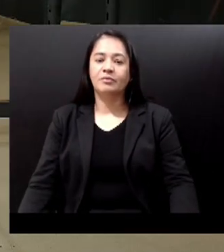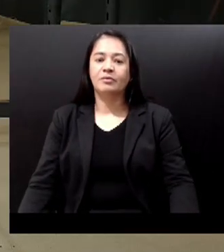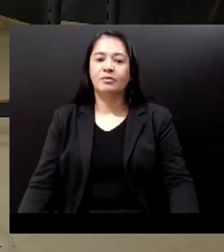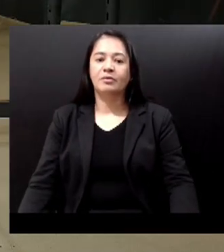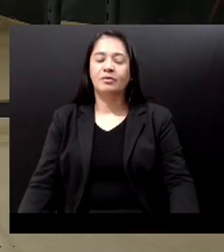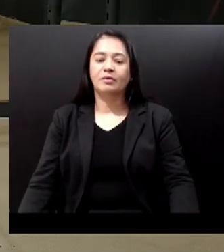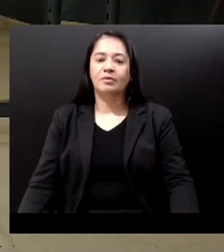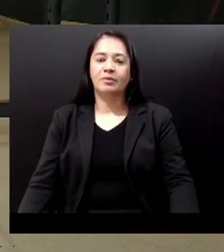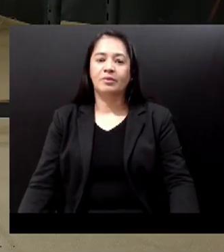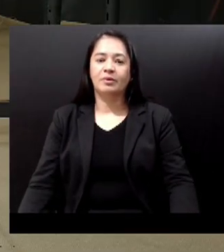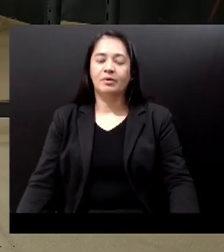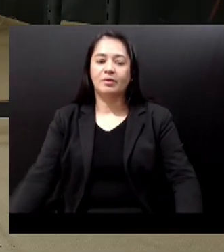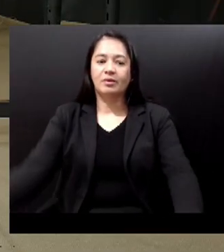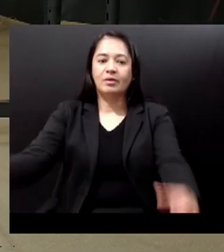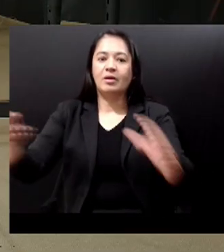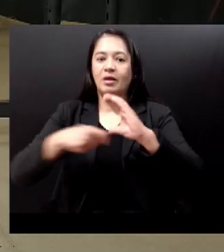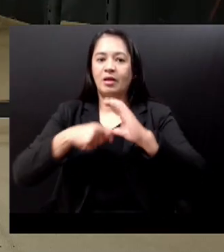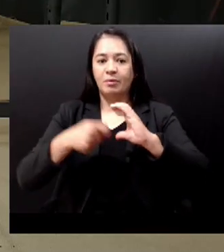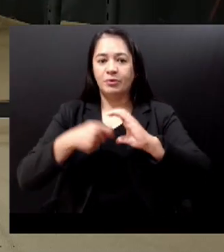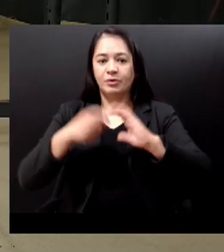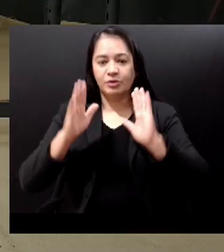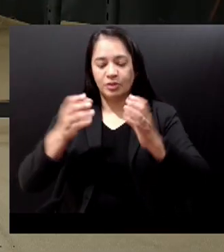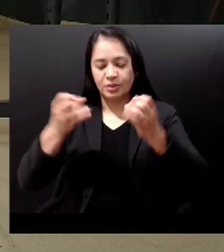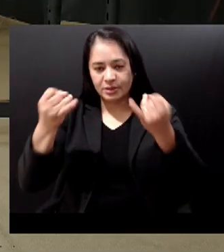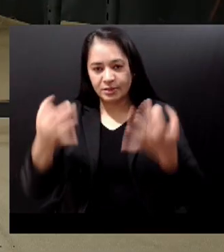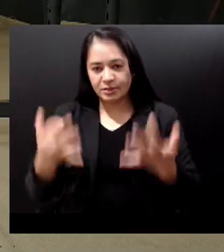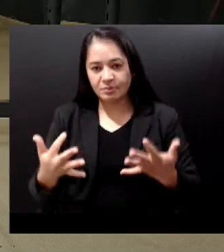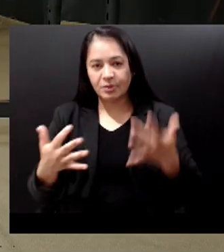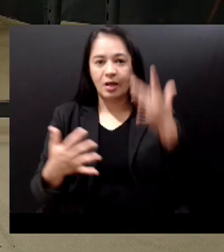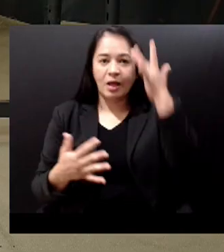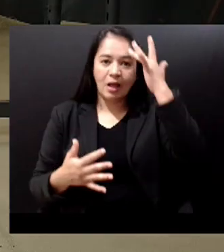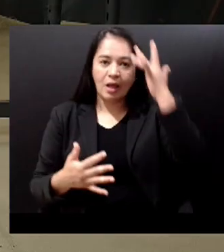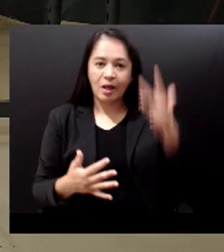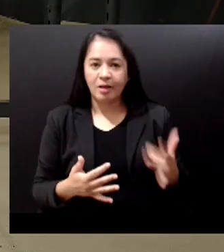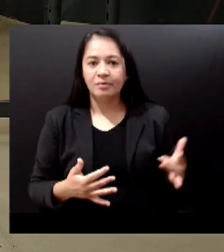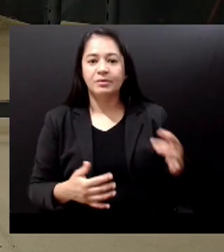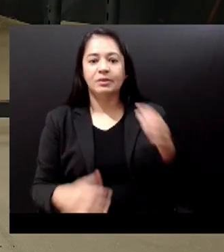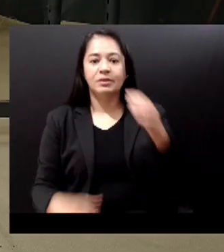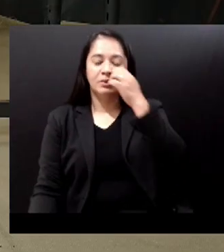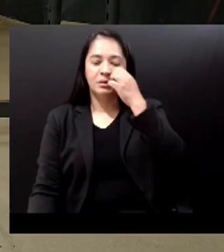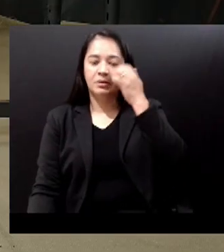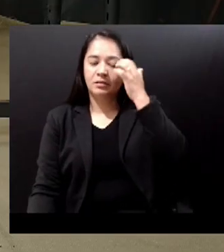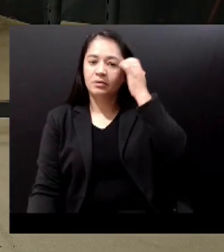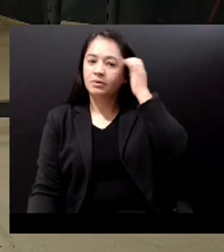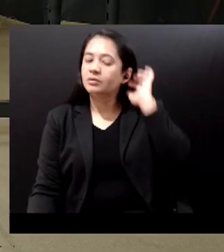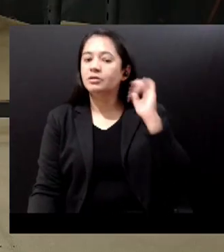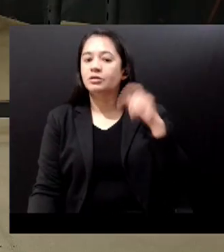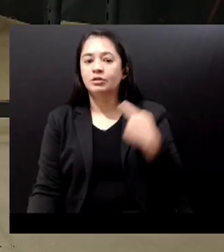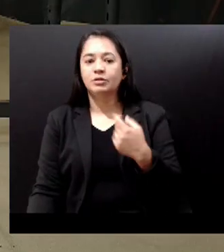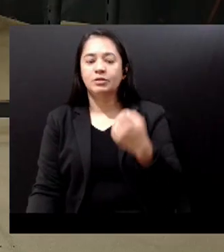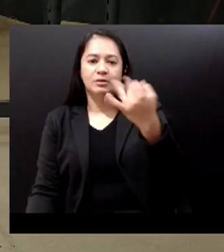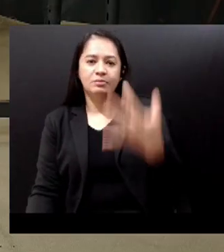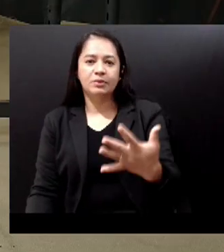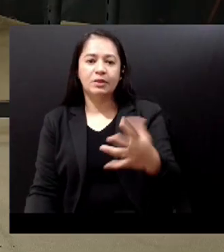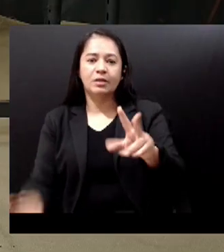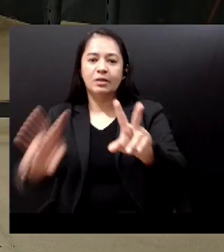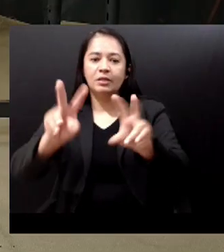já passou pra gente, e amanhã, deixa eu ver aqui, nós vamos falar sobre aliviar o